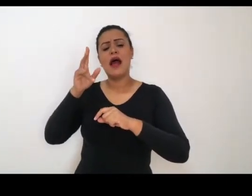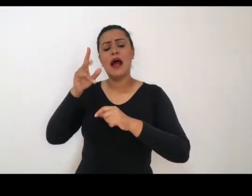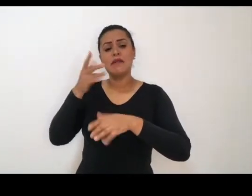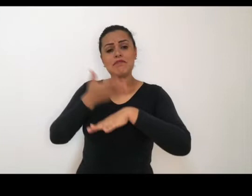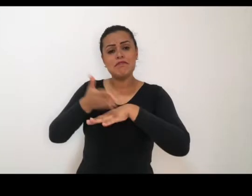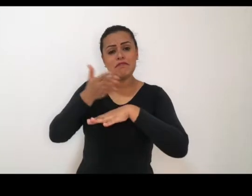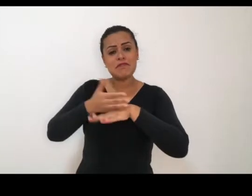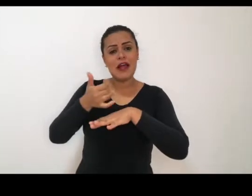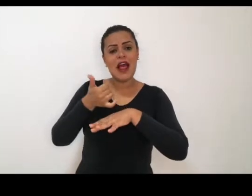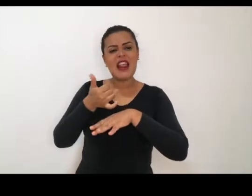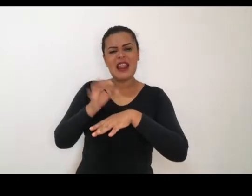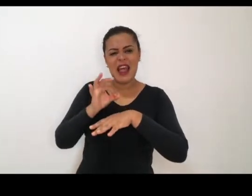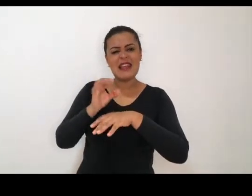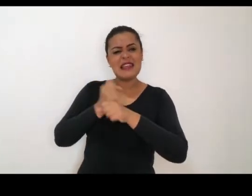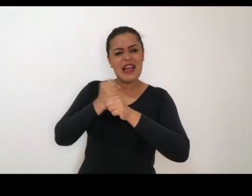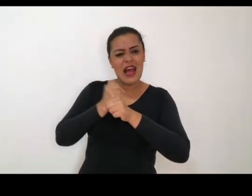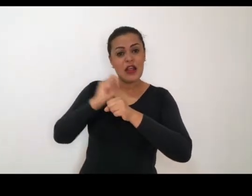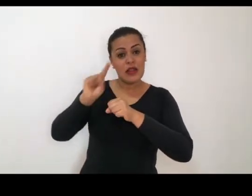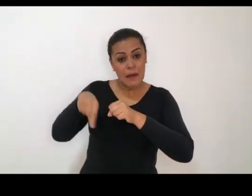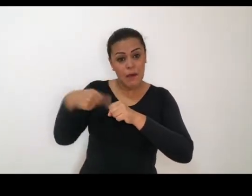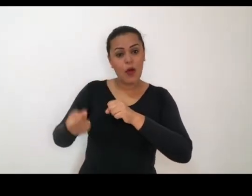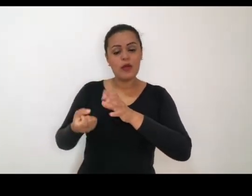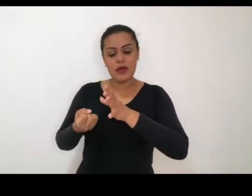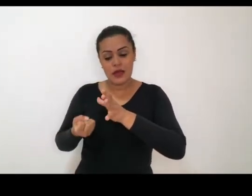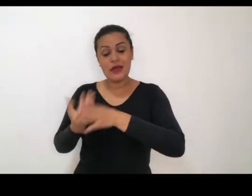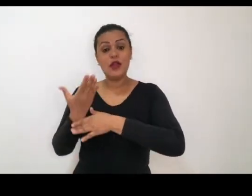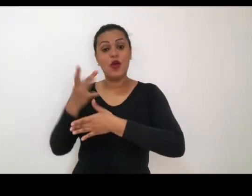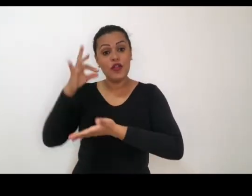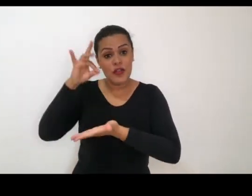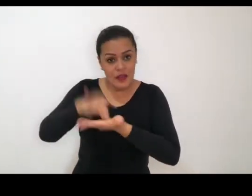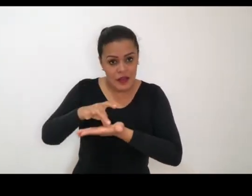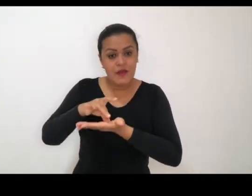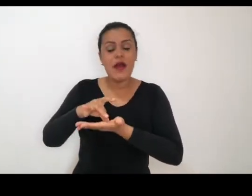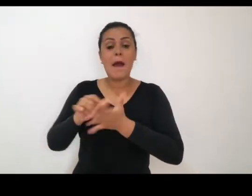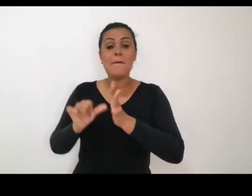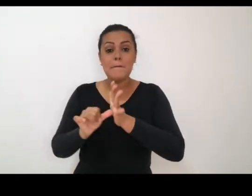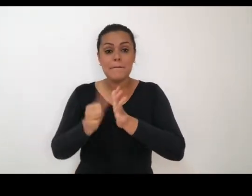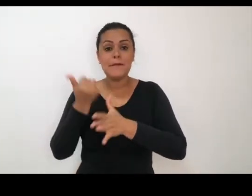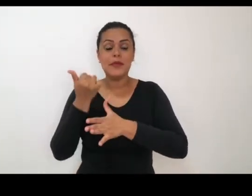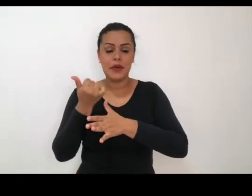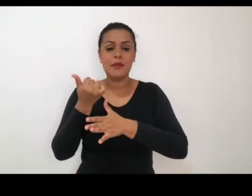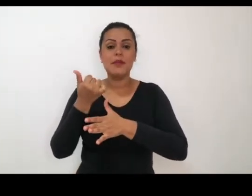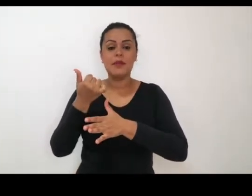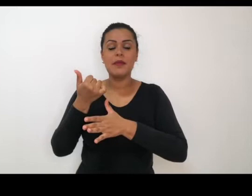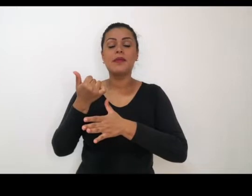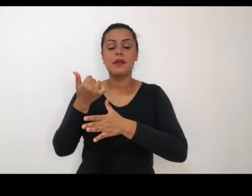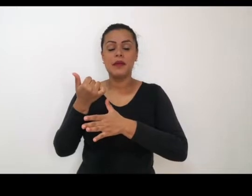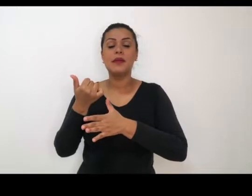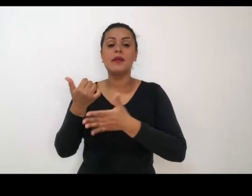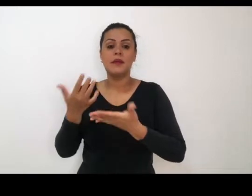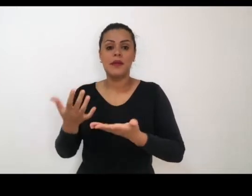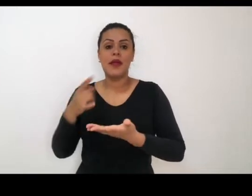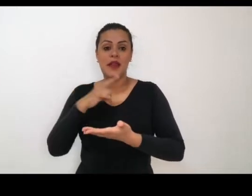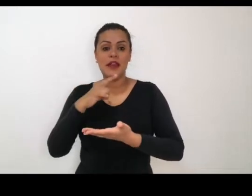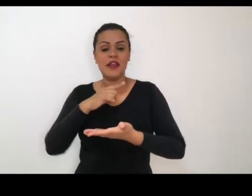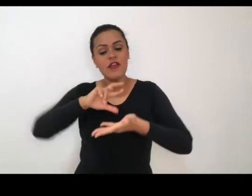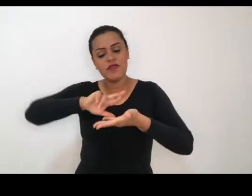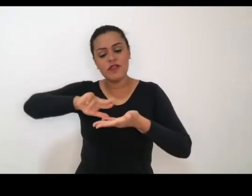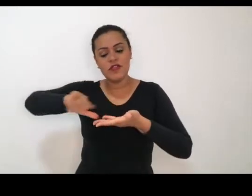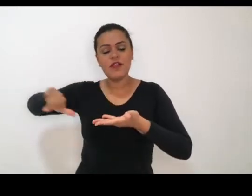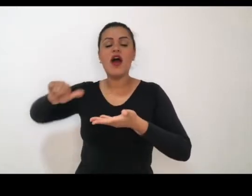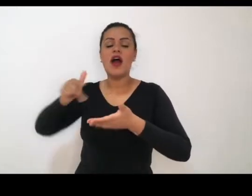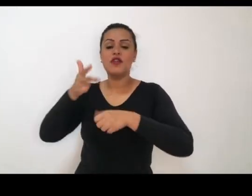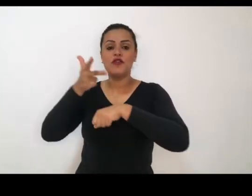criação da primeira câmera, né, de vídeo, que foi a